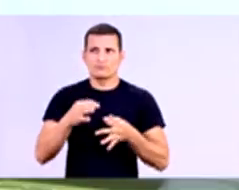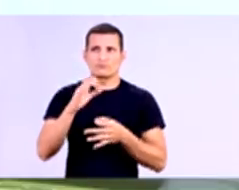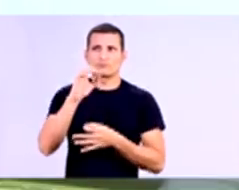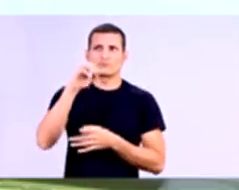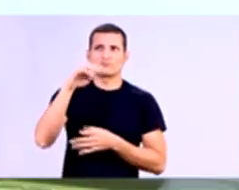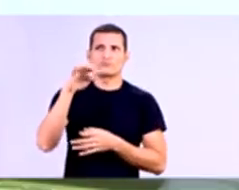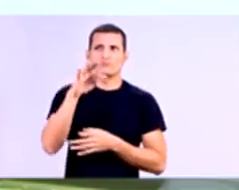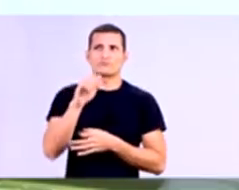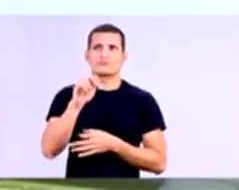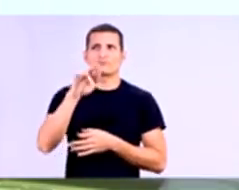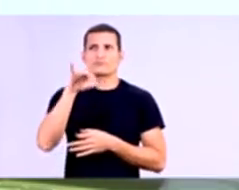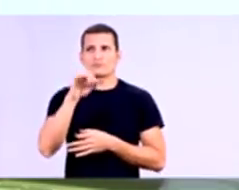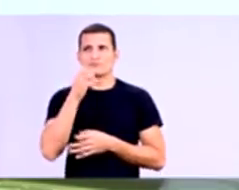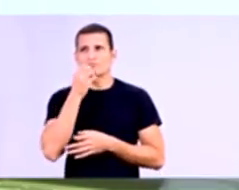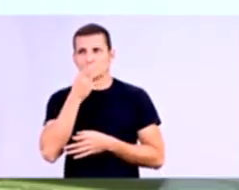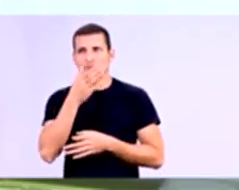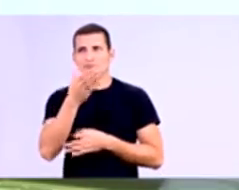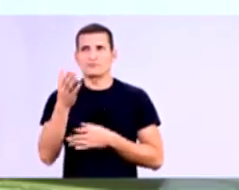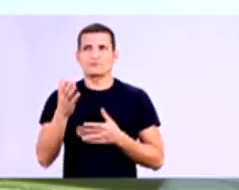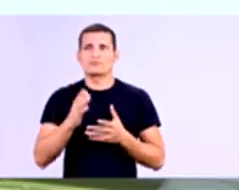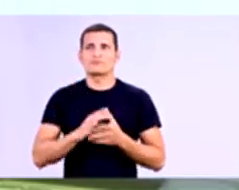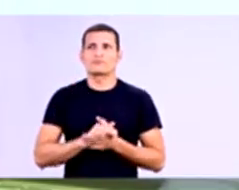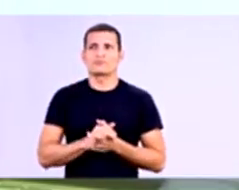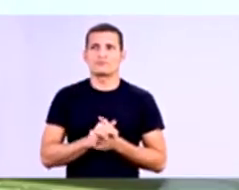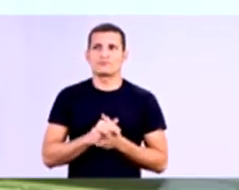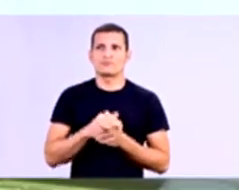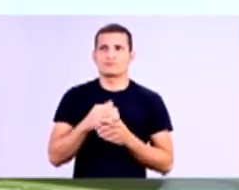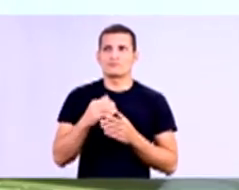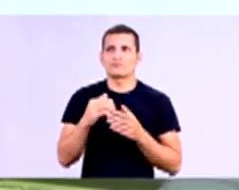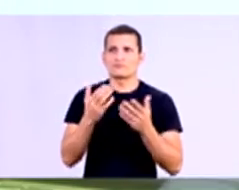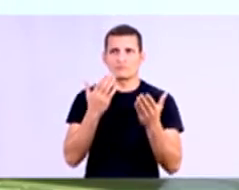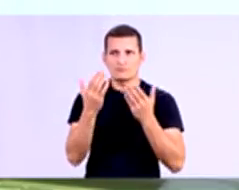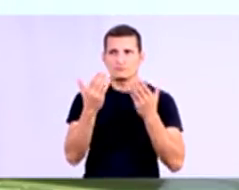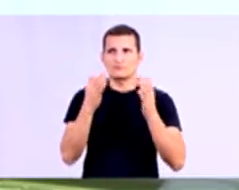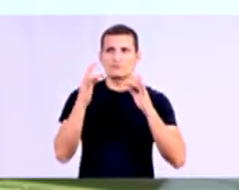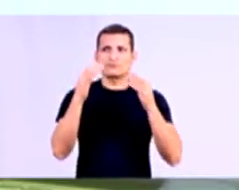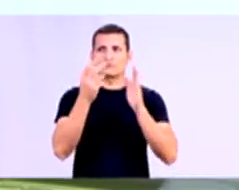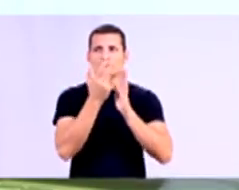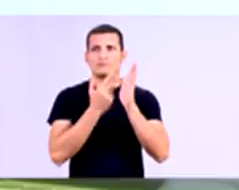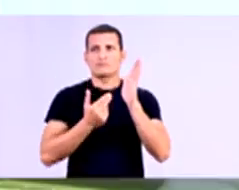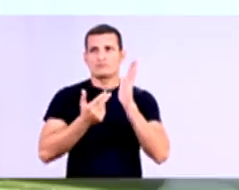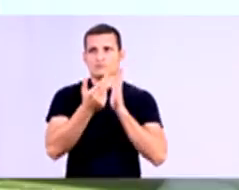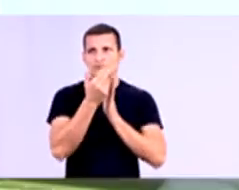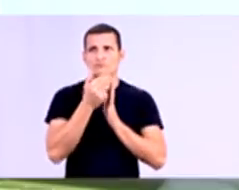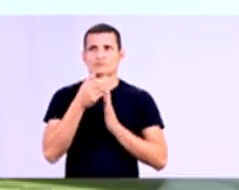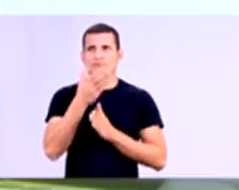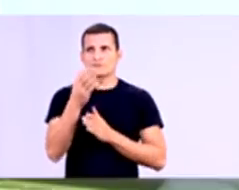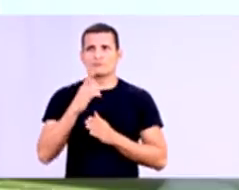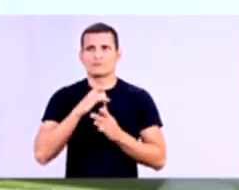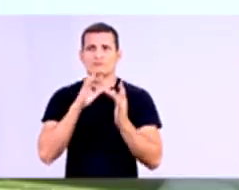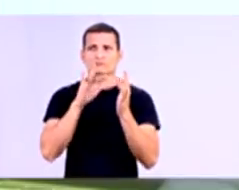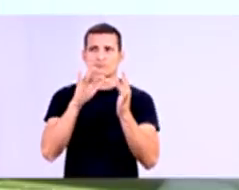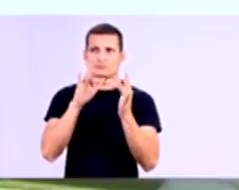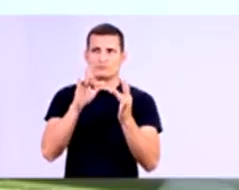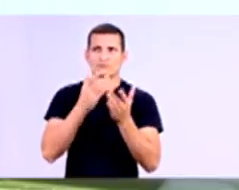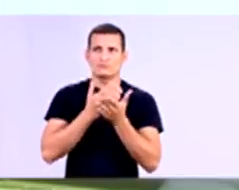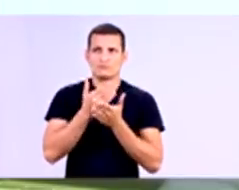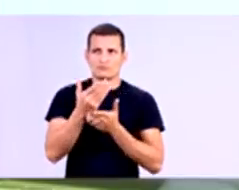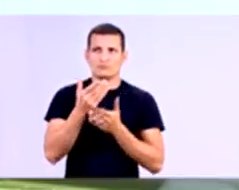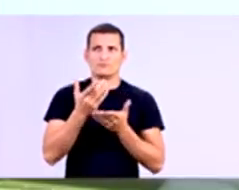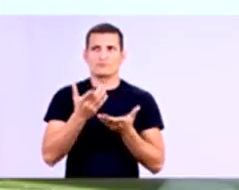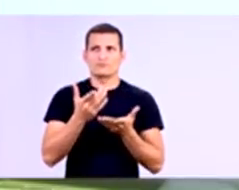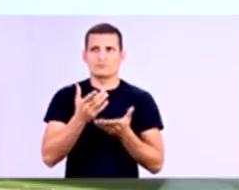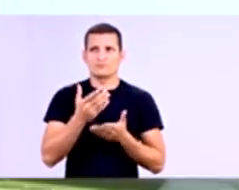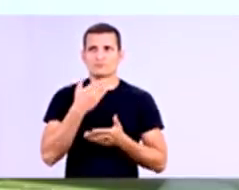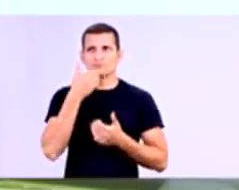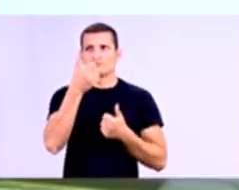sobre aquele diagrama, e é bom que vocês passem a analisar todos os diagramas que vocês tiverem contato para começar a fomentar